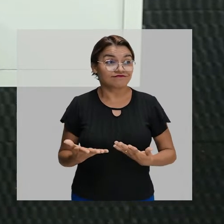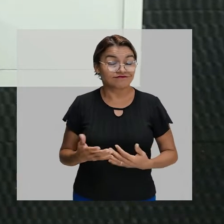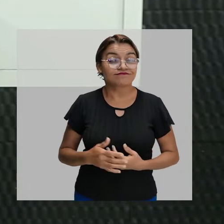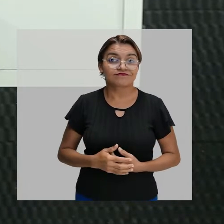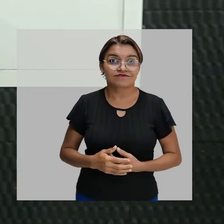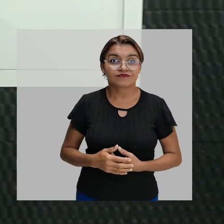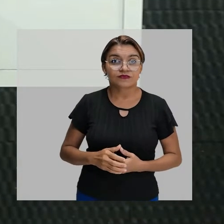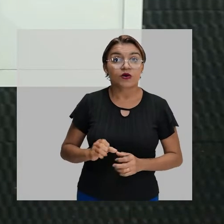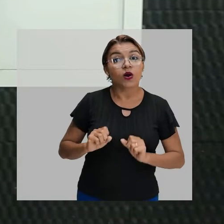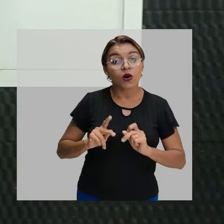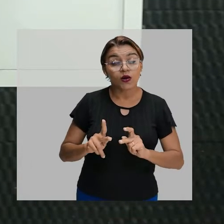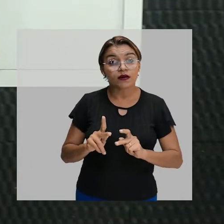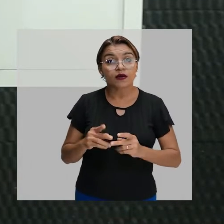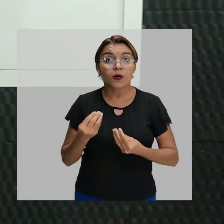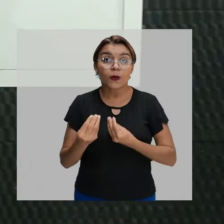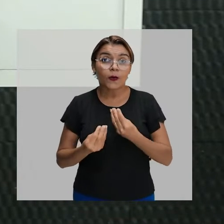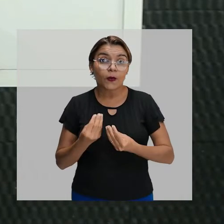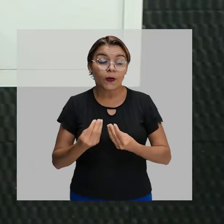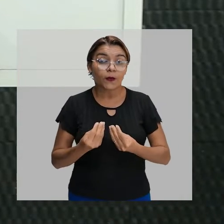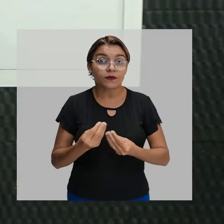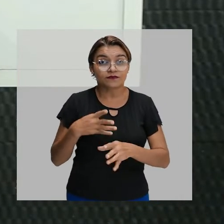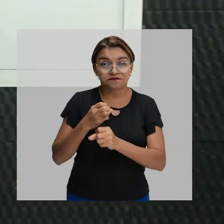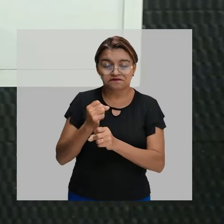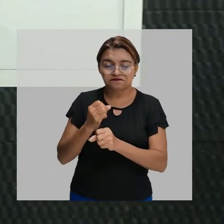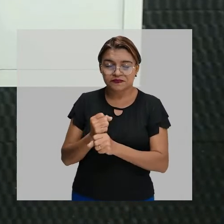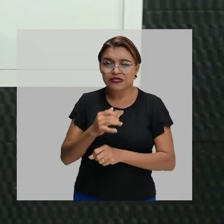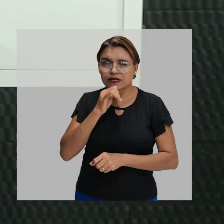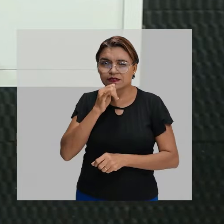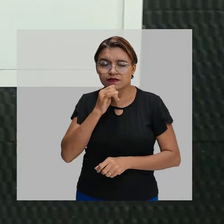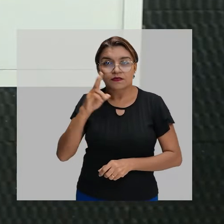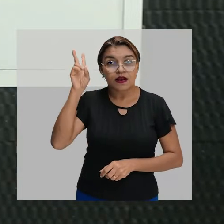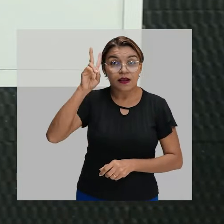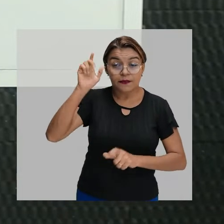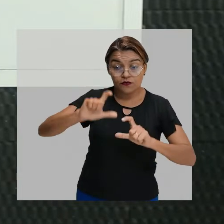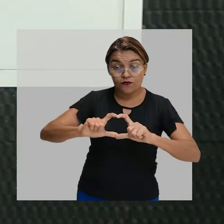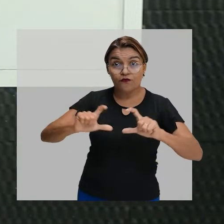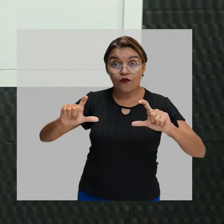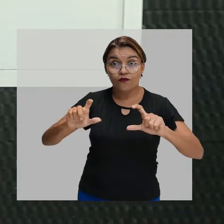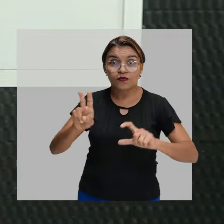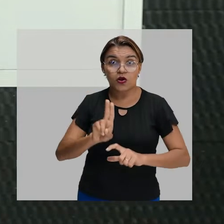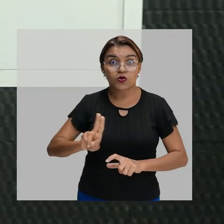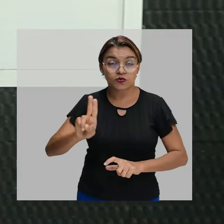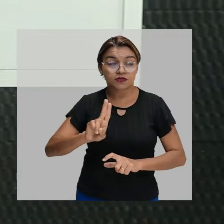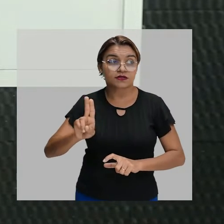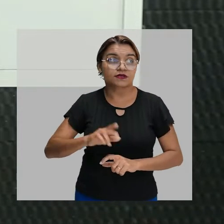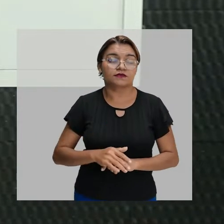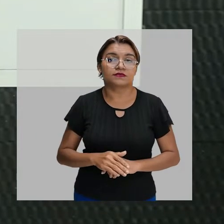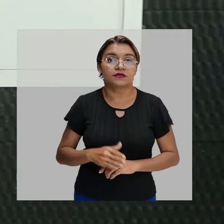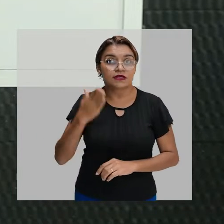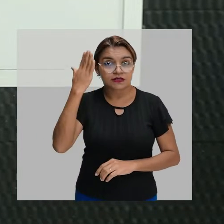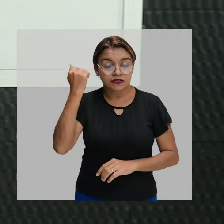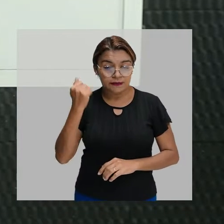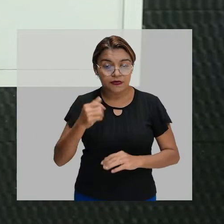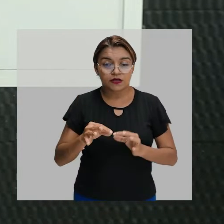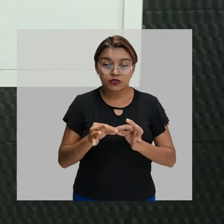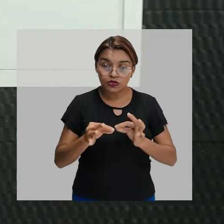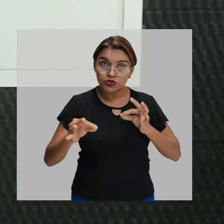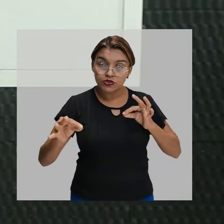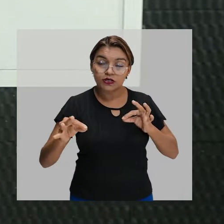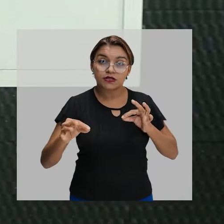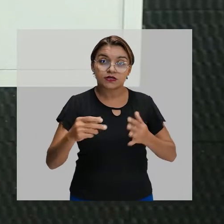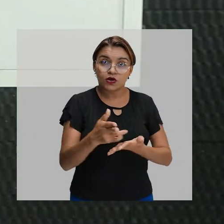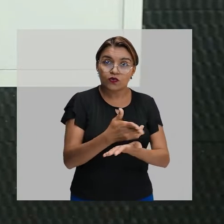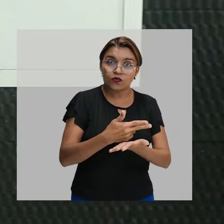beleza mas aqui que a gente pode fazer aqui lembrando você coloca fórmula ó para eu saber essa distância aqui no